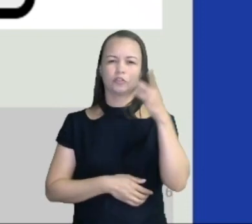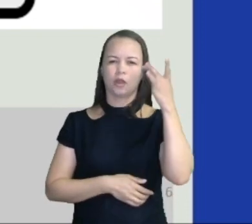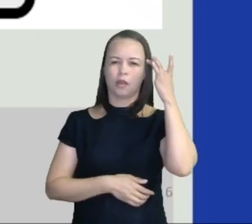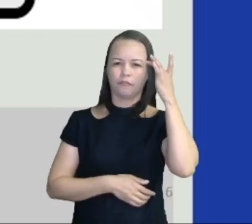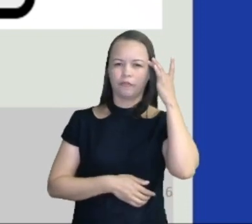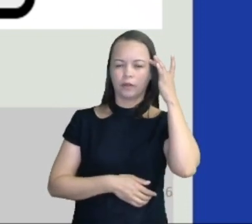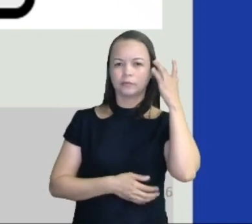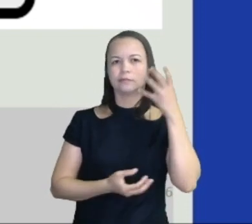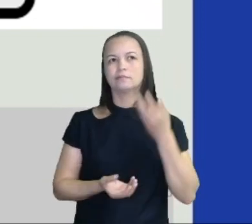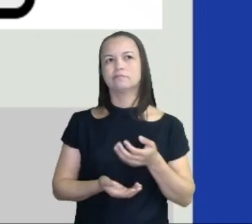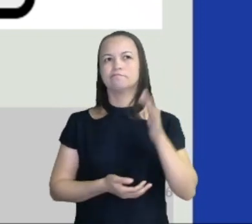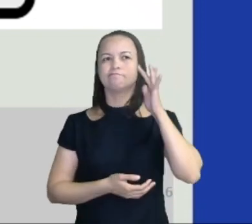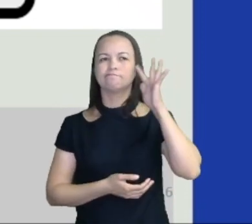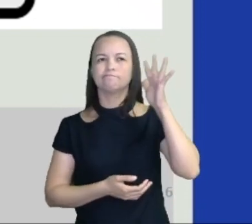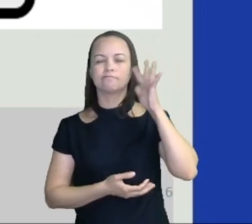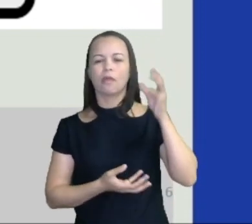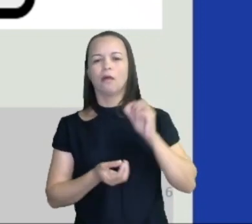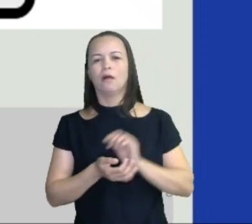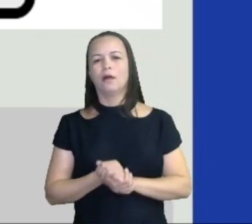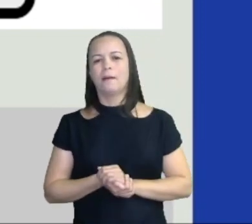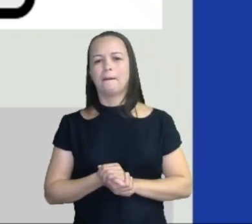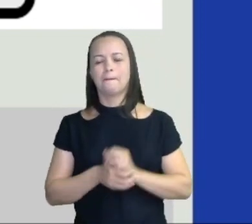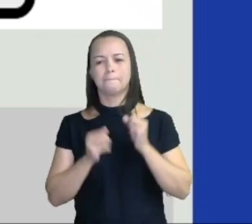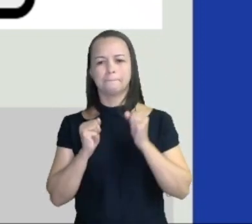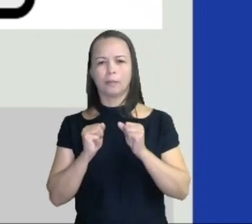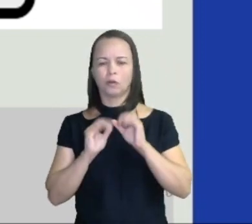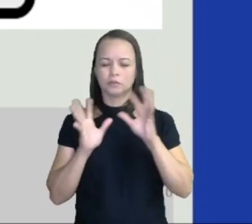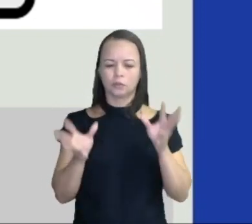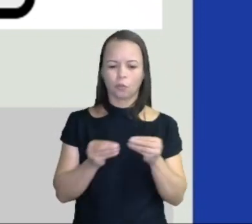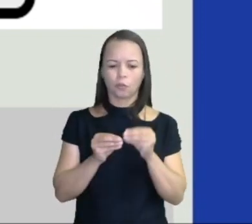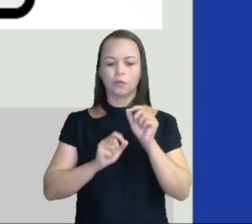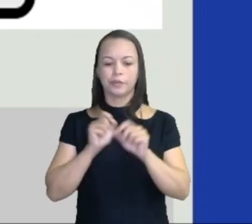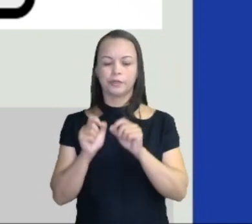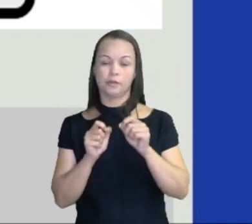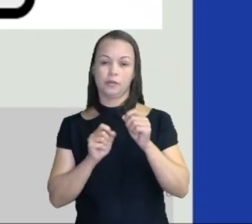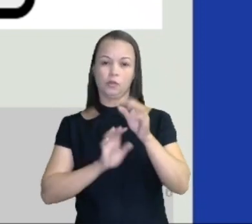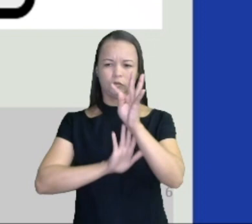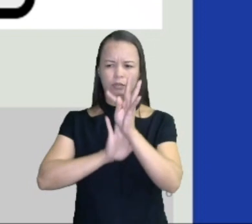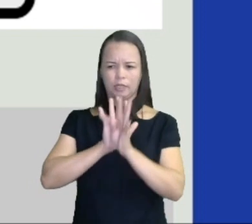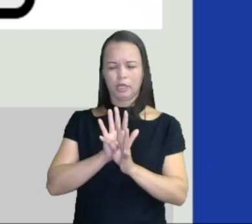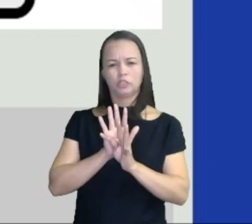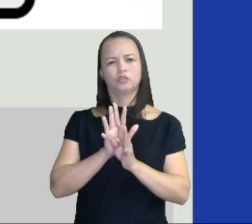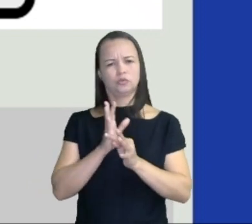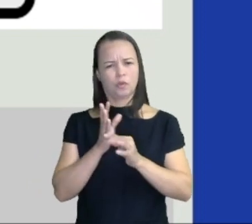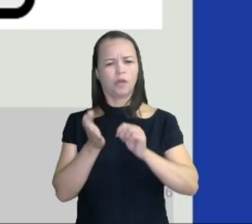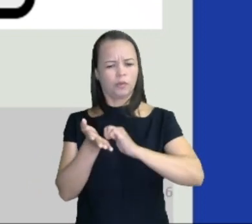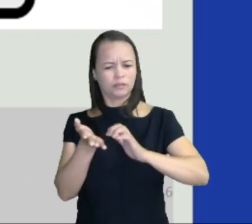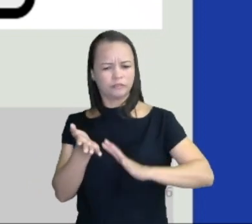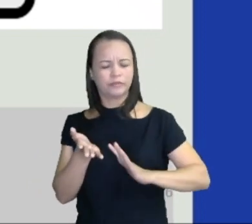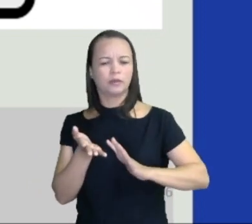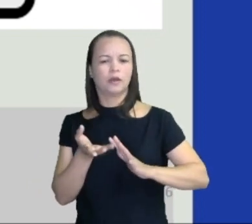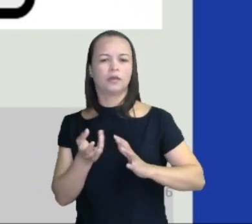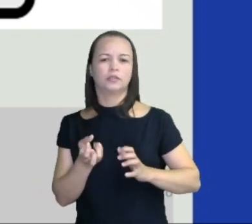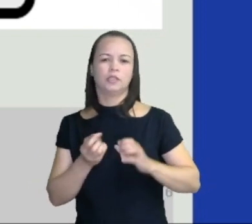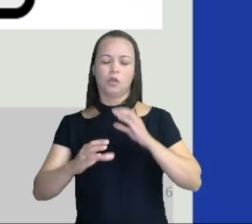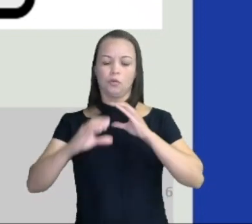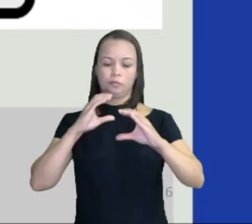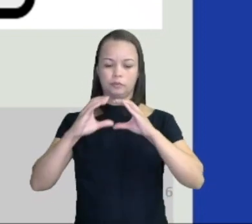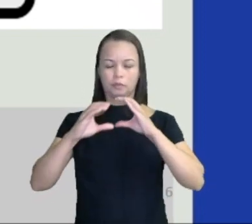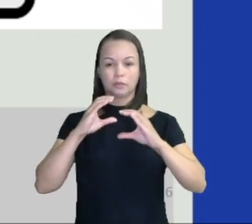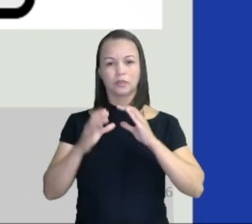reflexões, pode-se concluir que o texto é uma atividade comunicativa, na